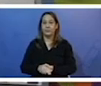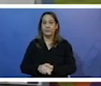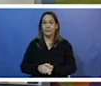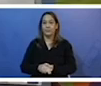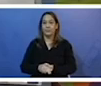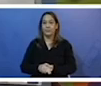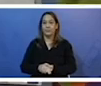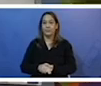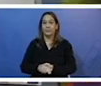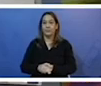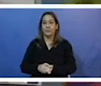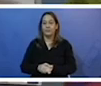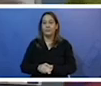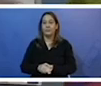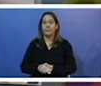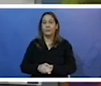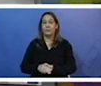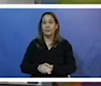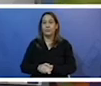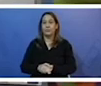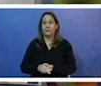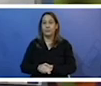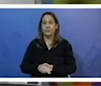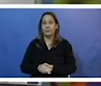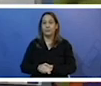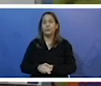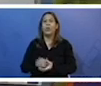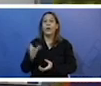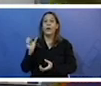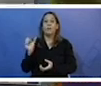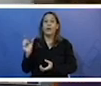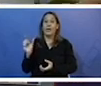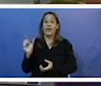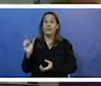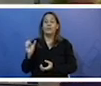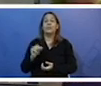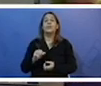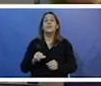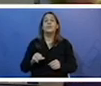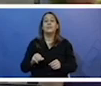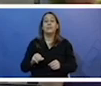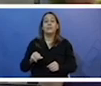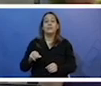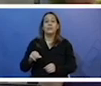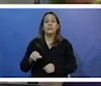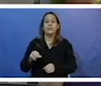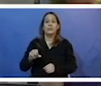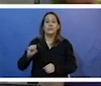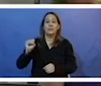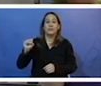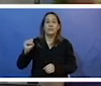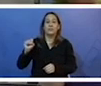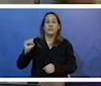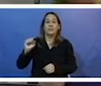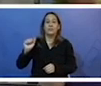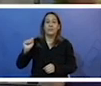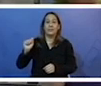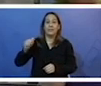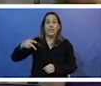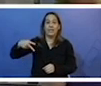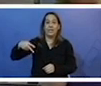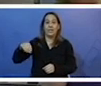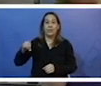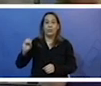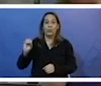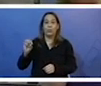Sino, hino, fino. Jaboti, sapoti. Sapoti, uma